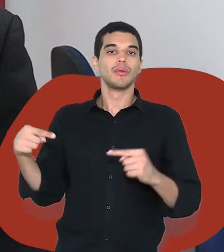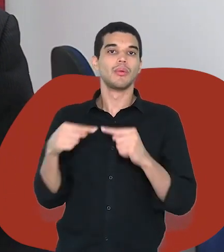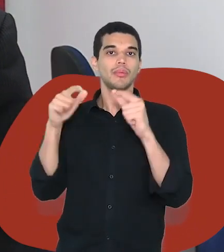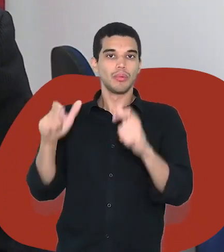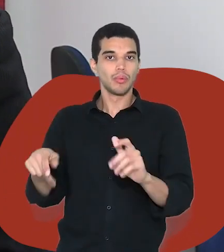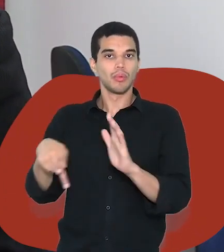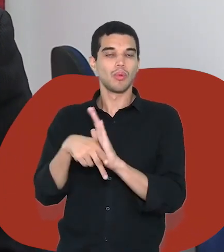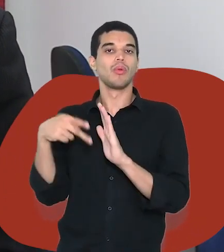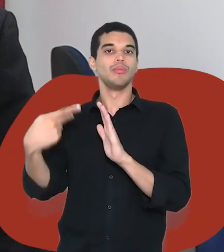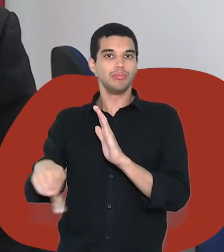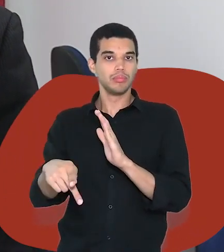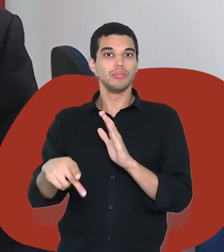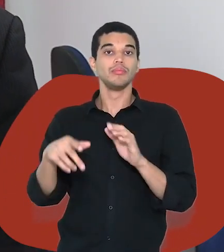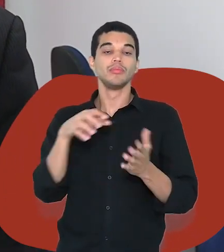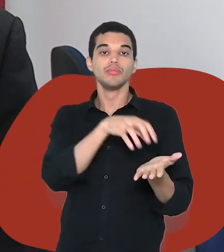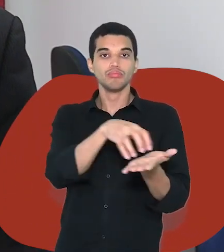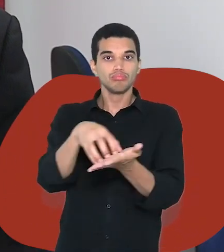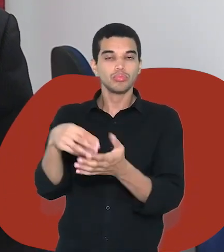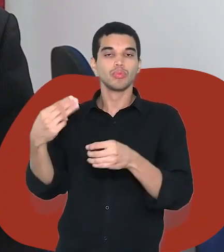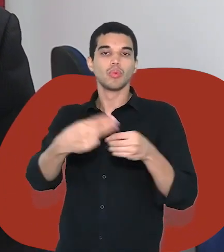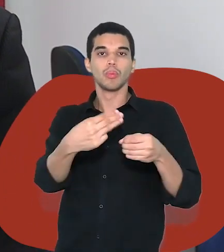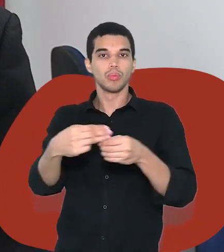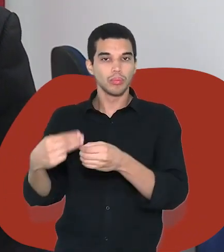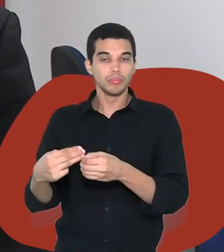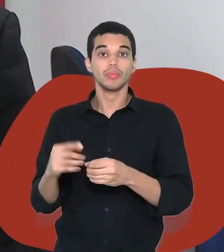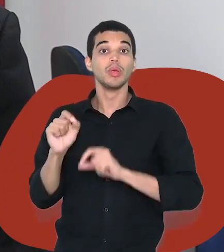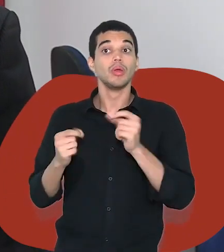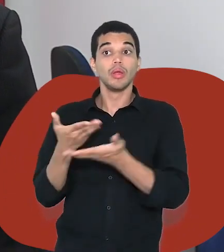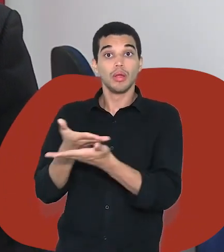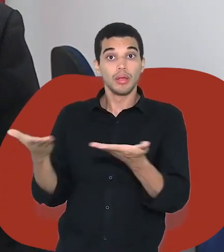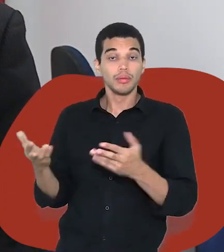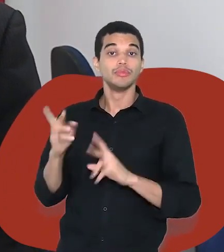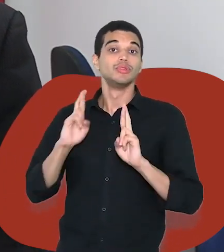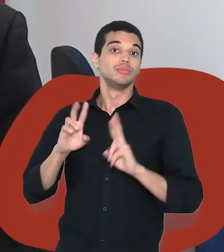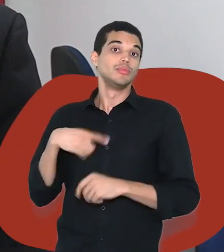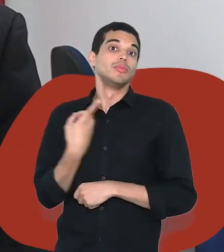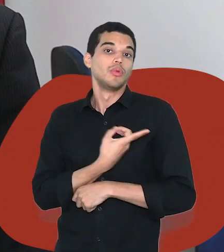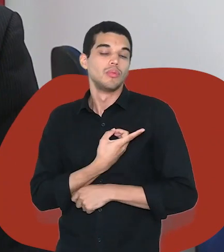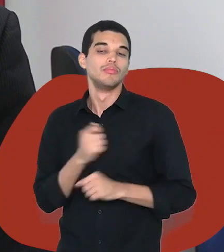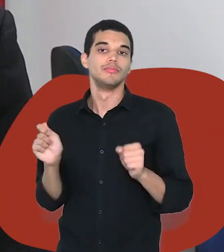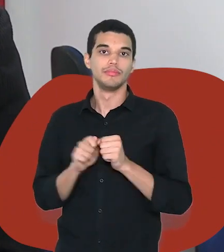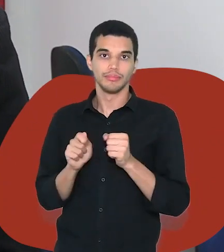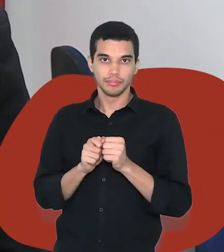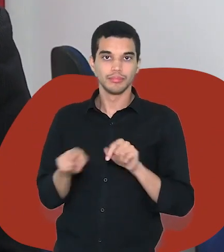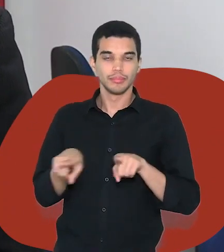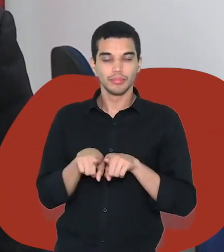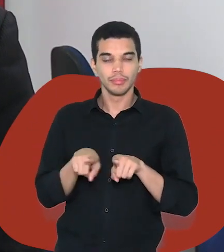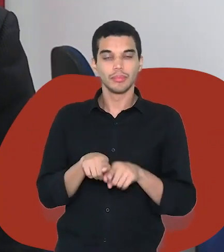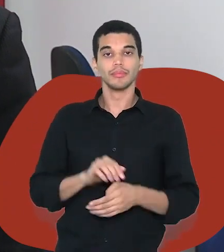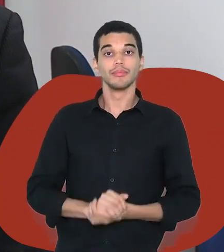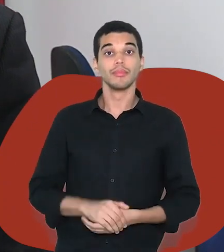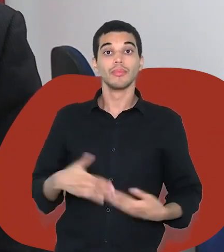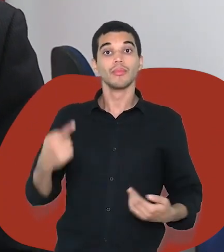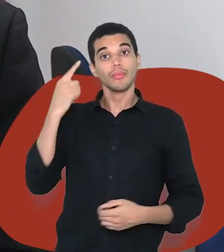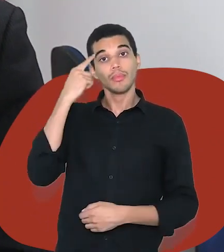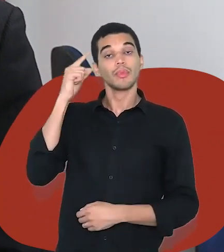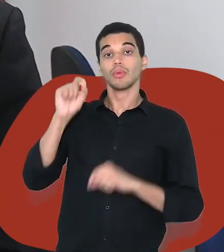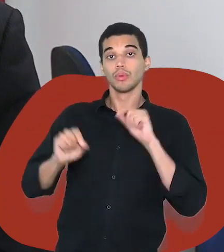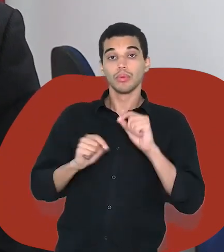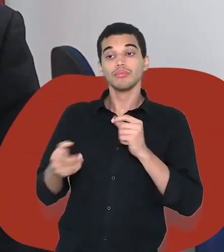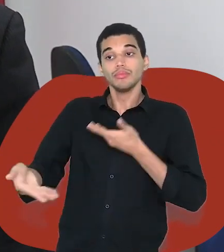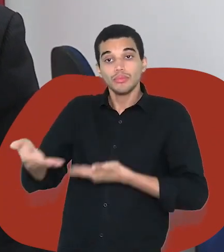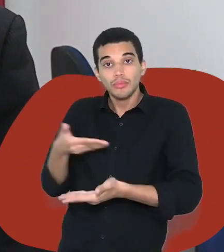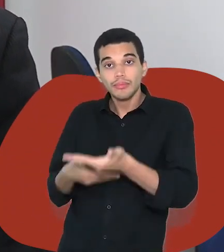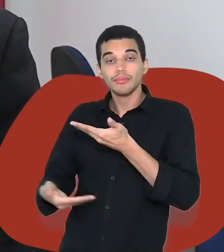né, das sedes, o que é que os colegas esperam da gestão. E dentro dessa ideia